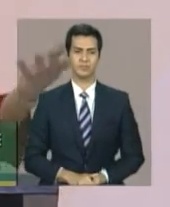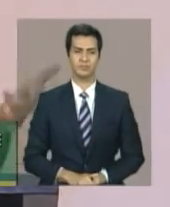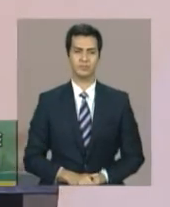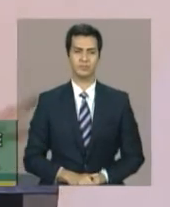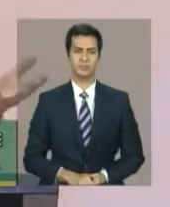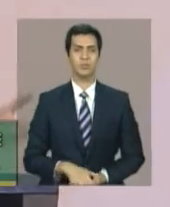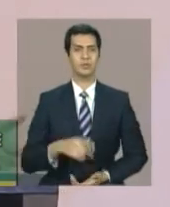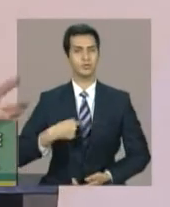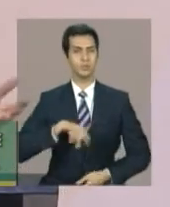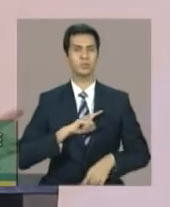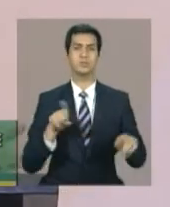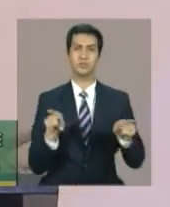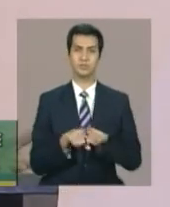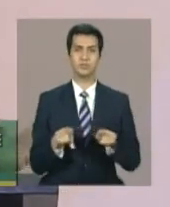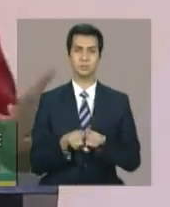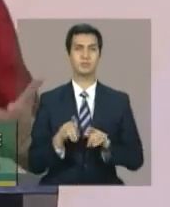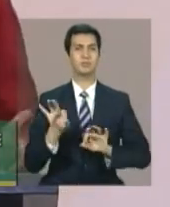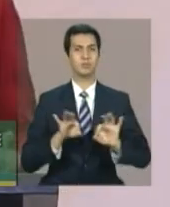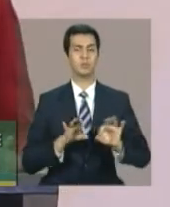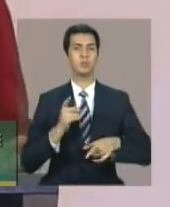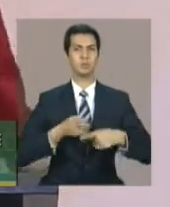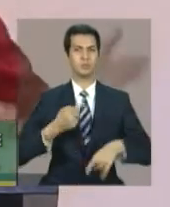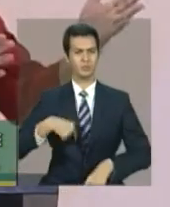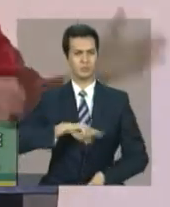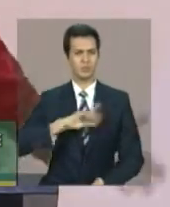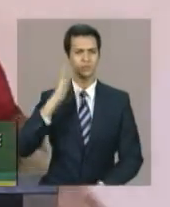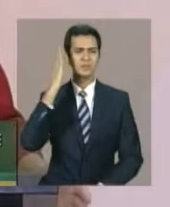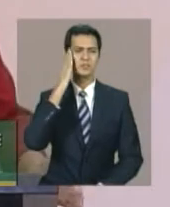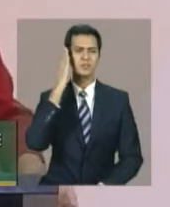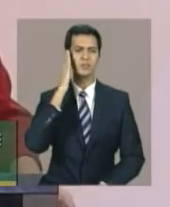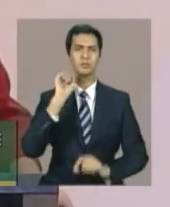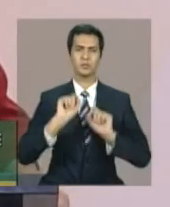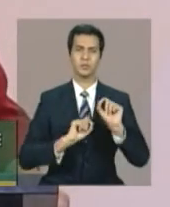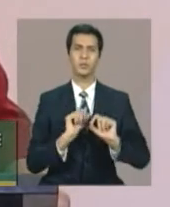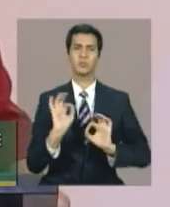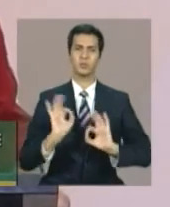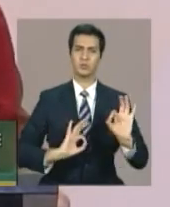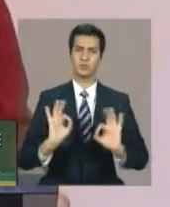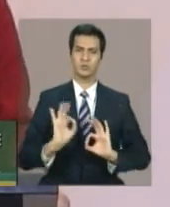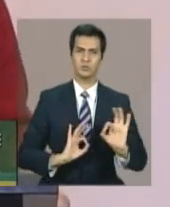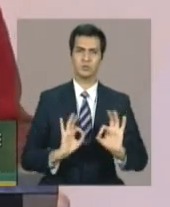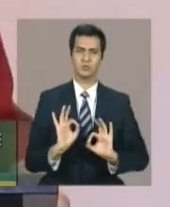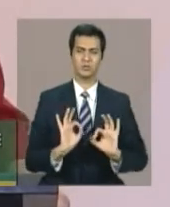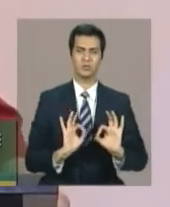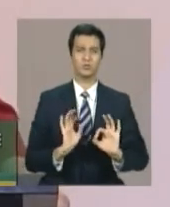Porque sabemos que uma das barreiras é o projeto, nós estamos também